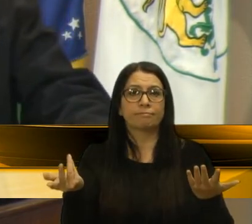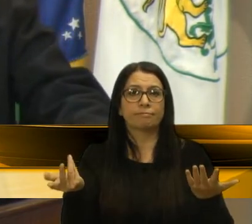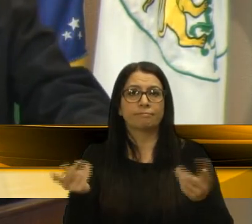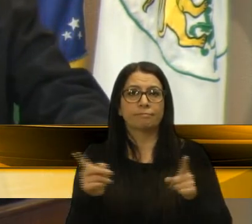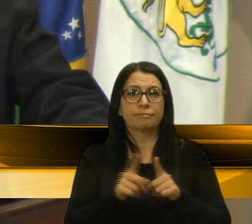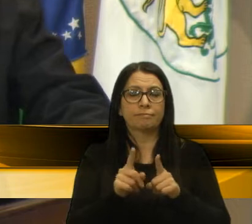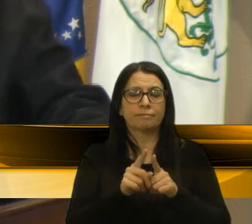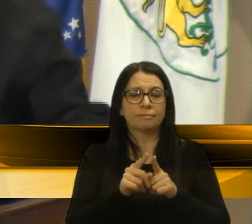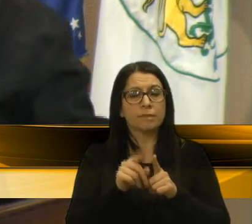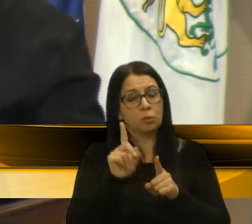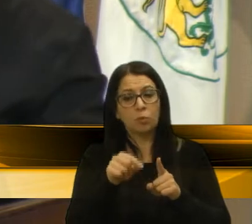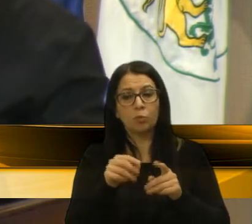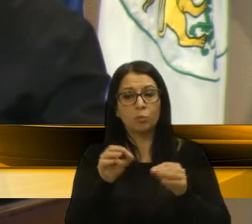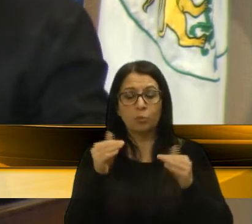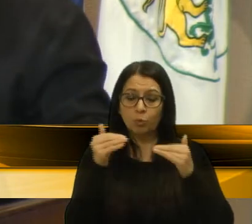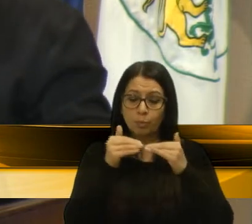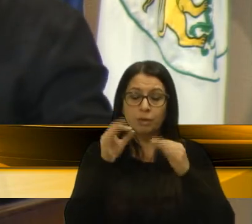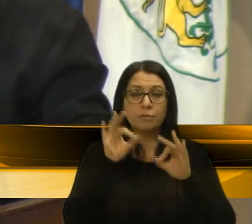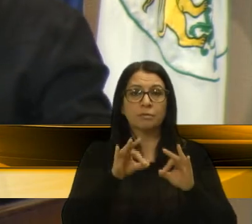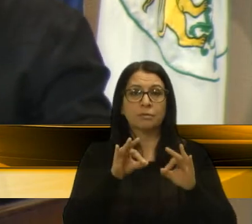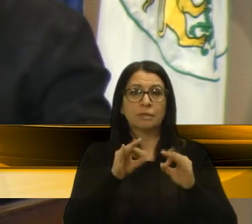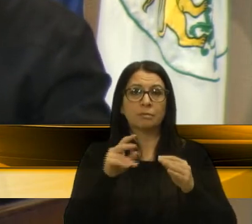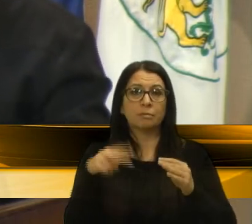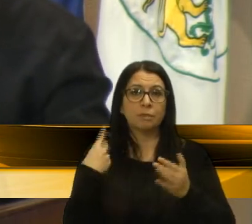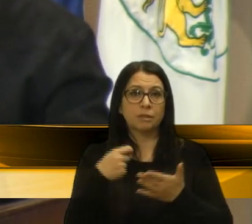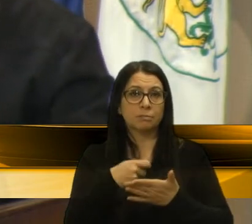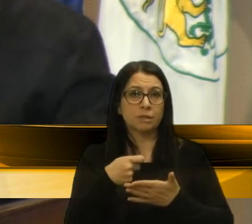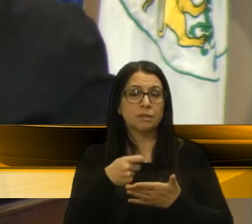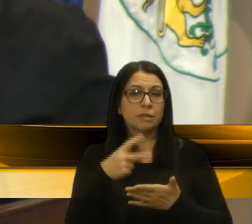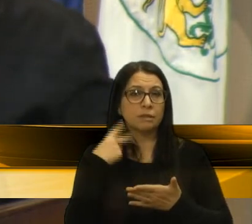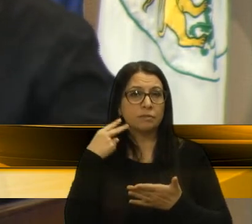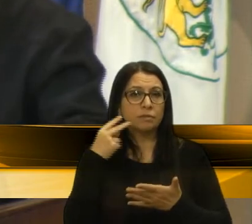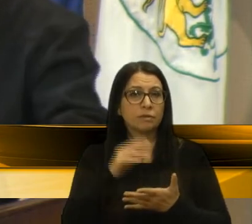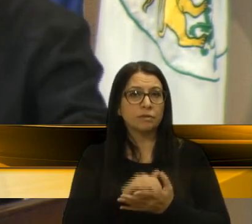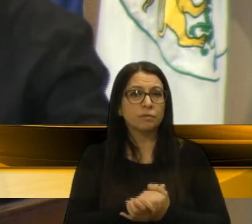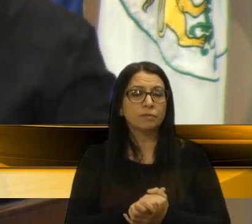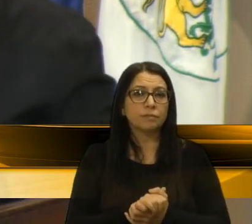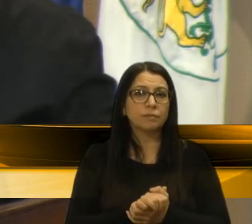risível, eu diria. Mas se precisar, a vereadora